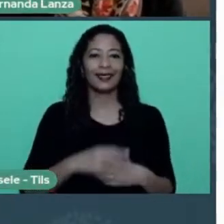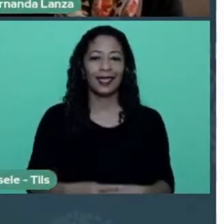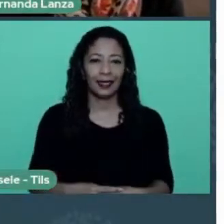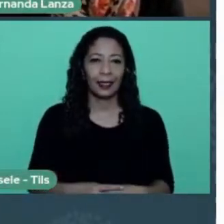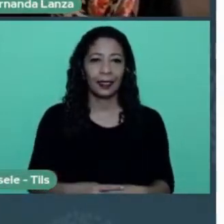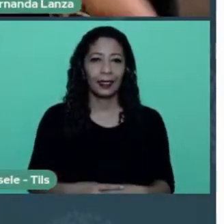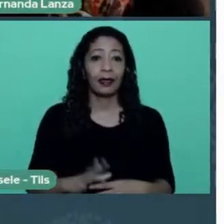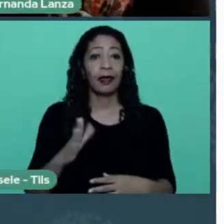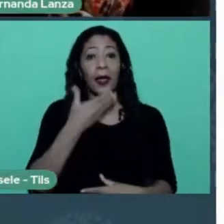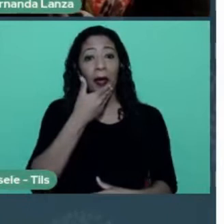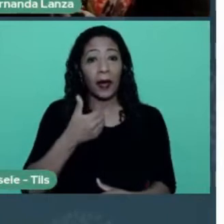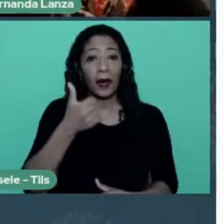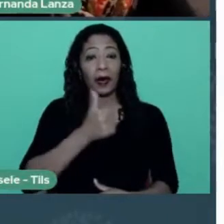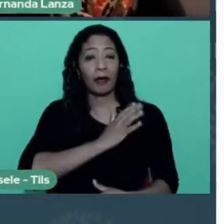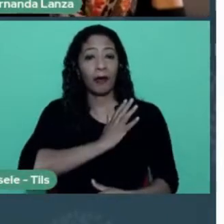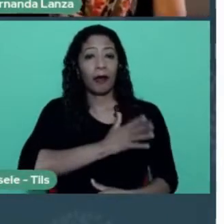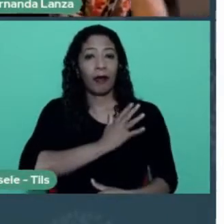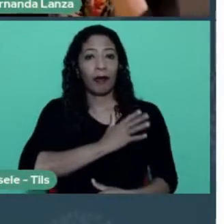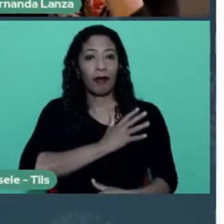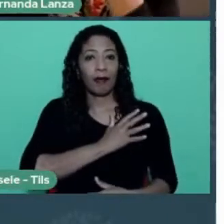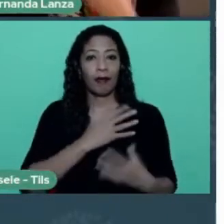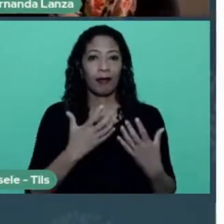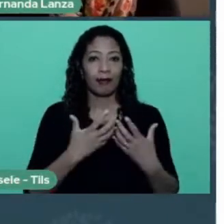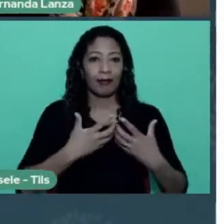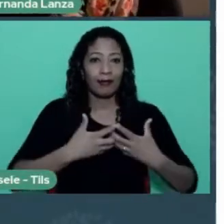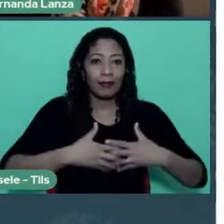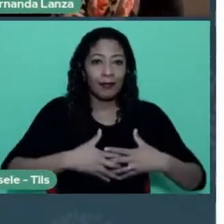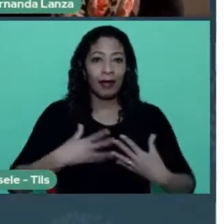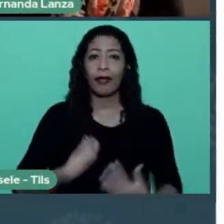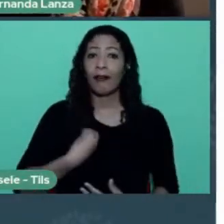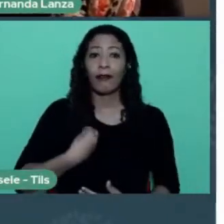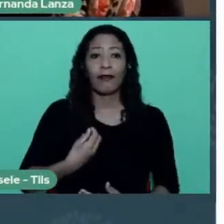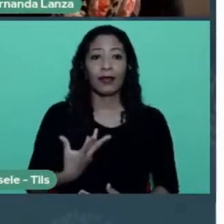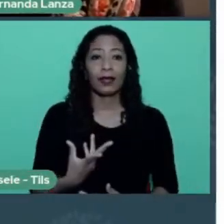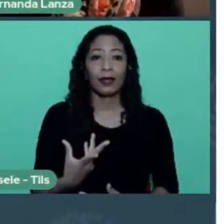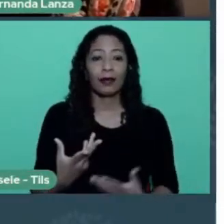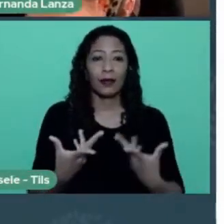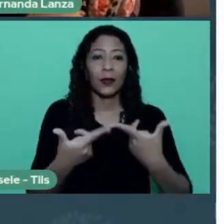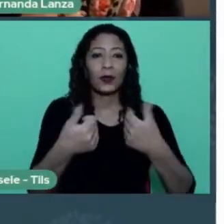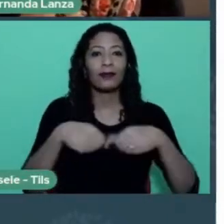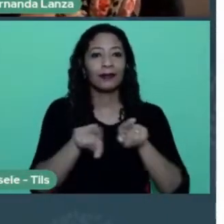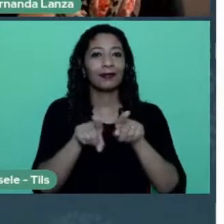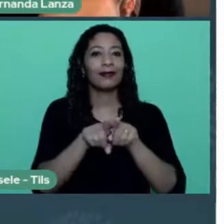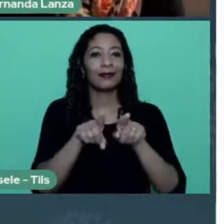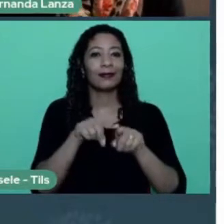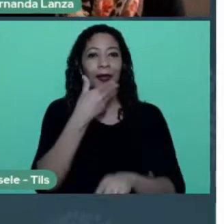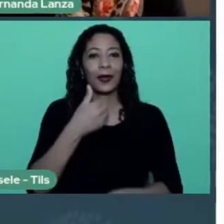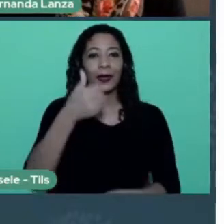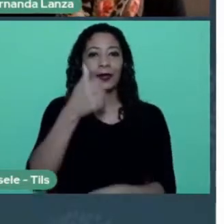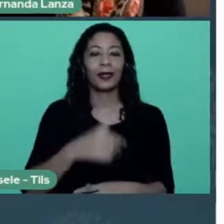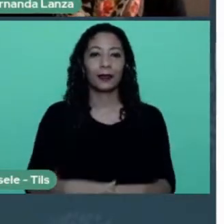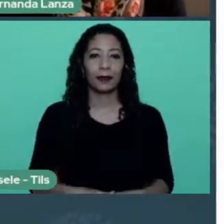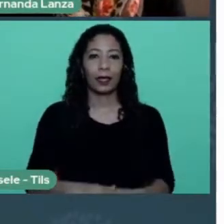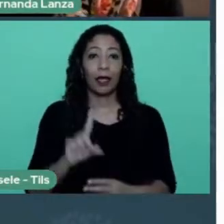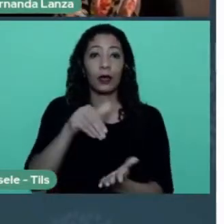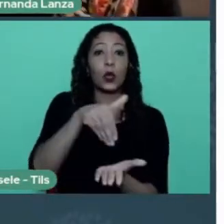interessante, melhora a condição cardiorrespiratória e a qualidade de vida. E essa informação aqui última é bastante importante. Isso